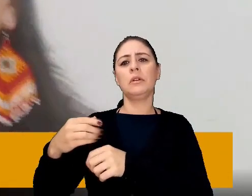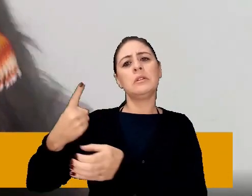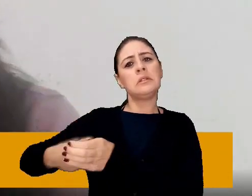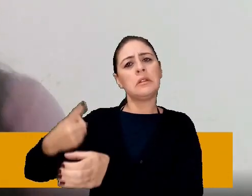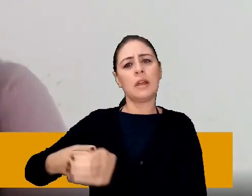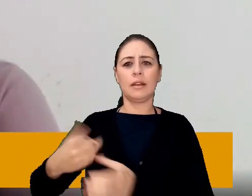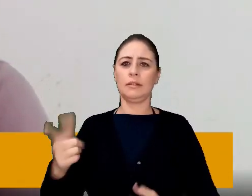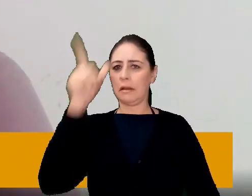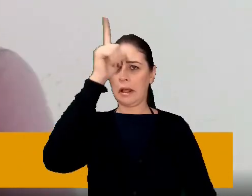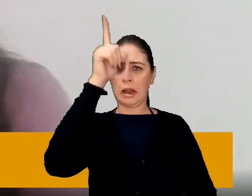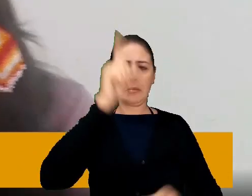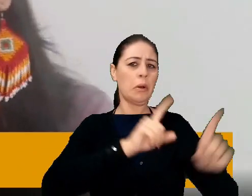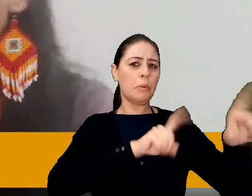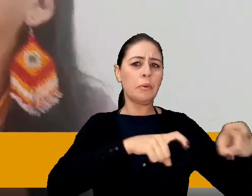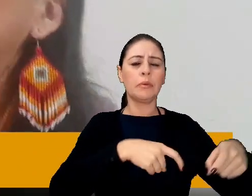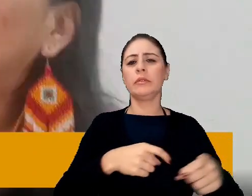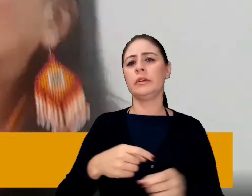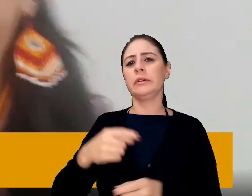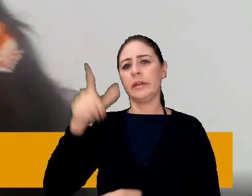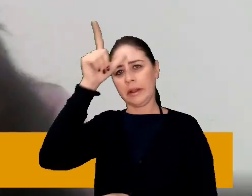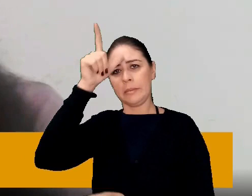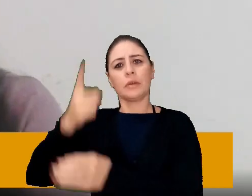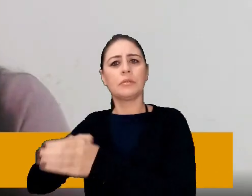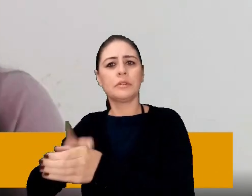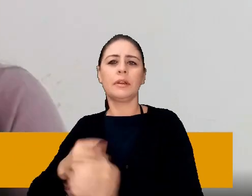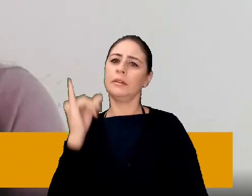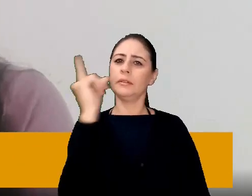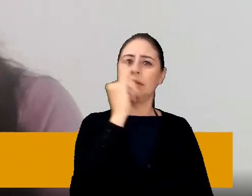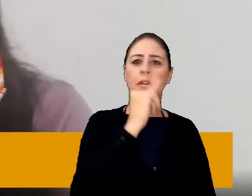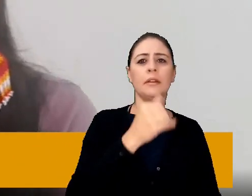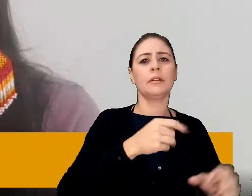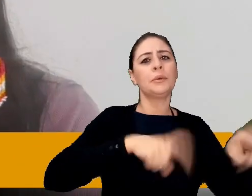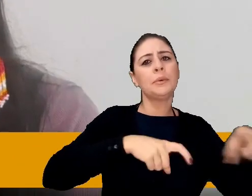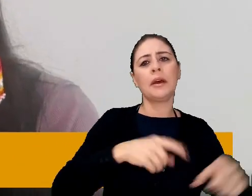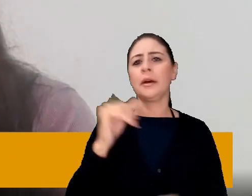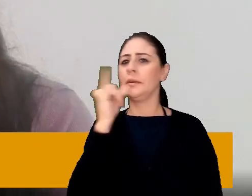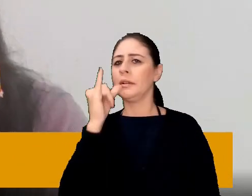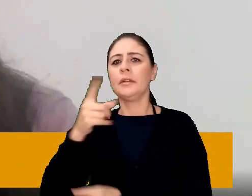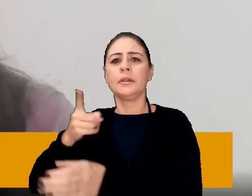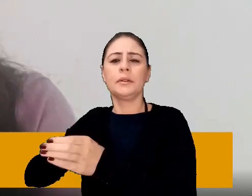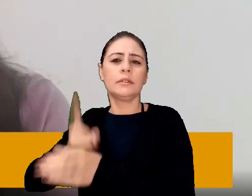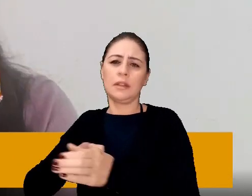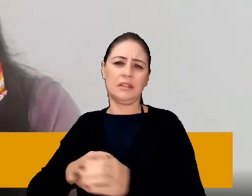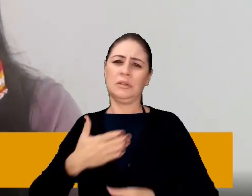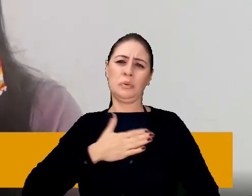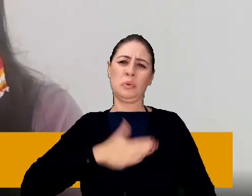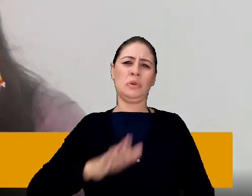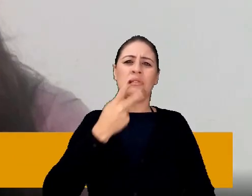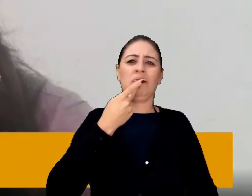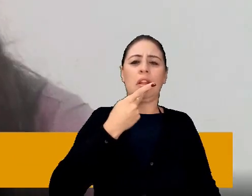alemão urbano e alemão rural. Ninguém fala italiano rural italiano urbano. Então, eu não gosto muito desse